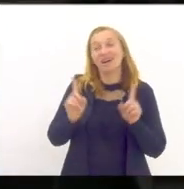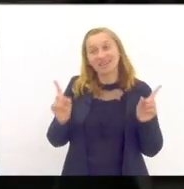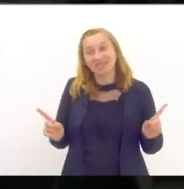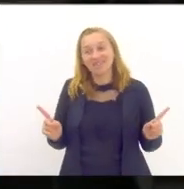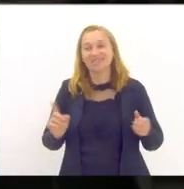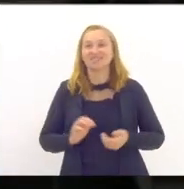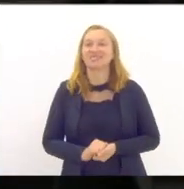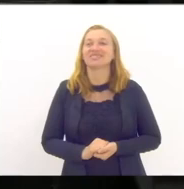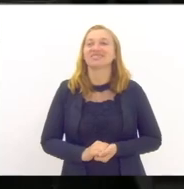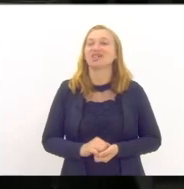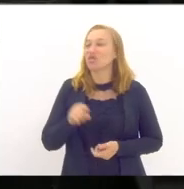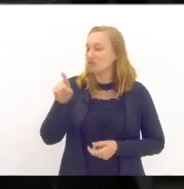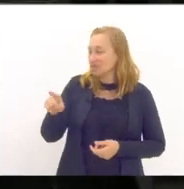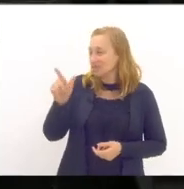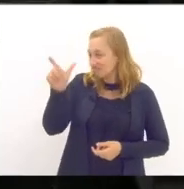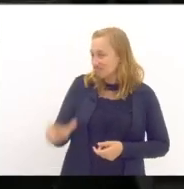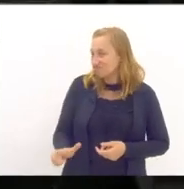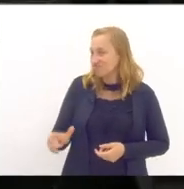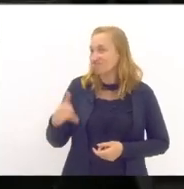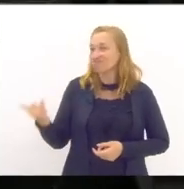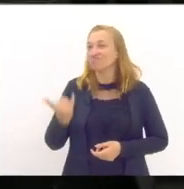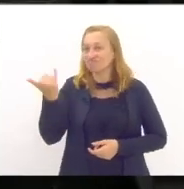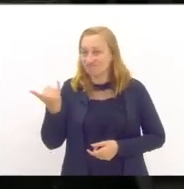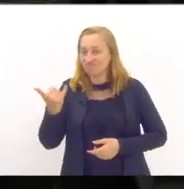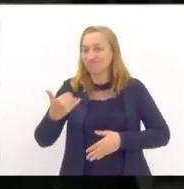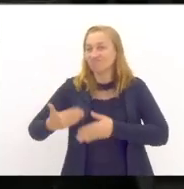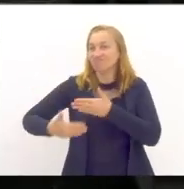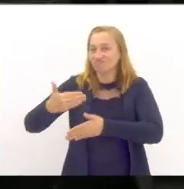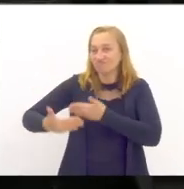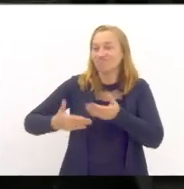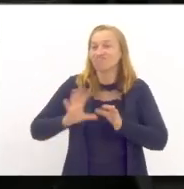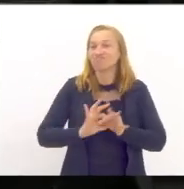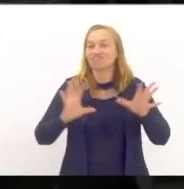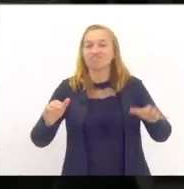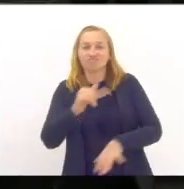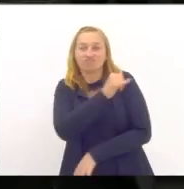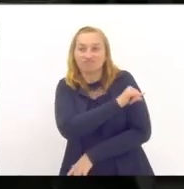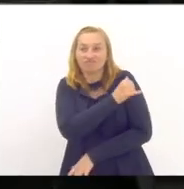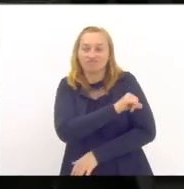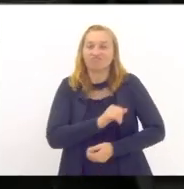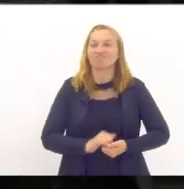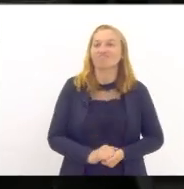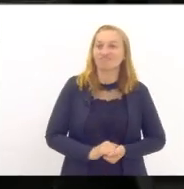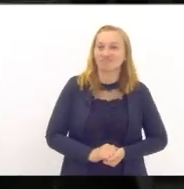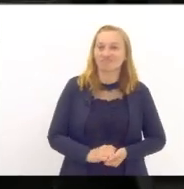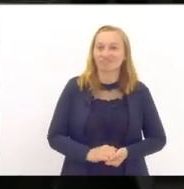Mas você é uma figura importantíssima para o processo democrático no Rio de Janeiro e